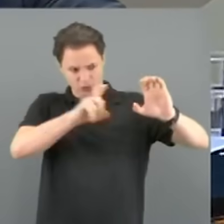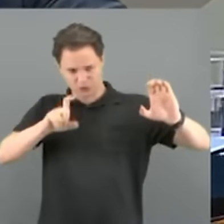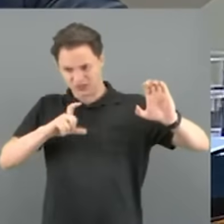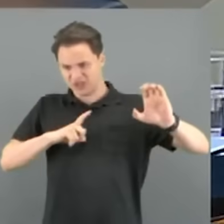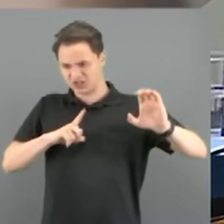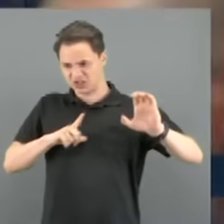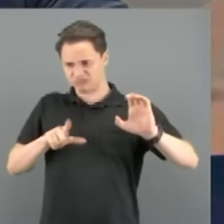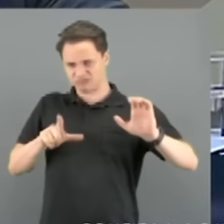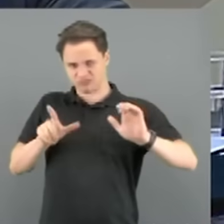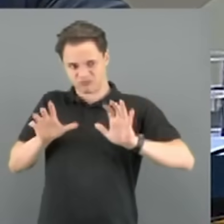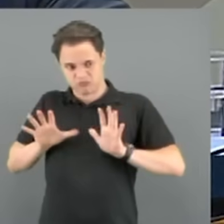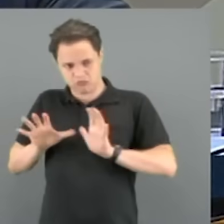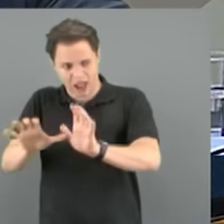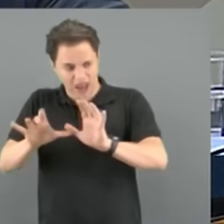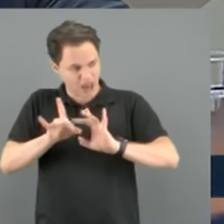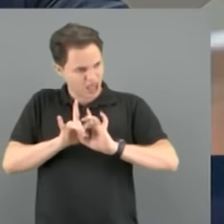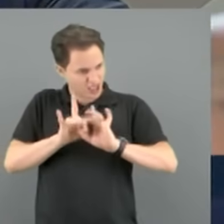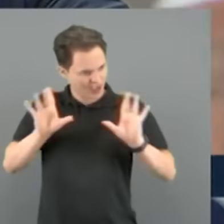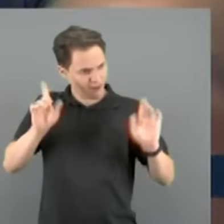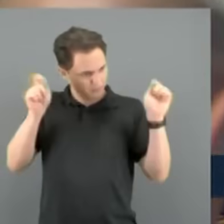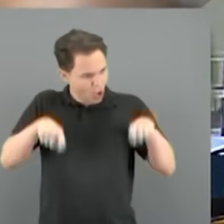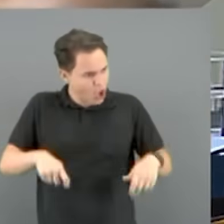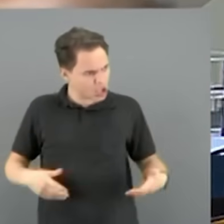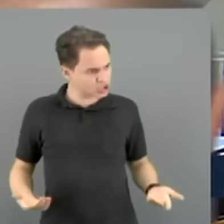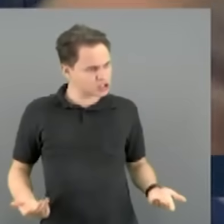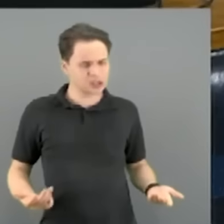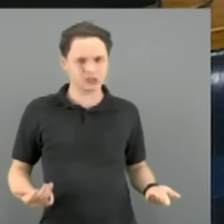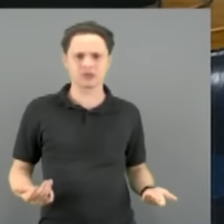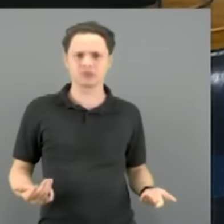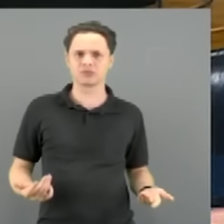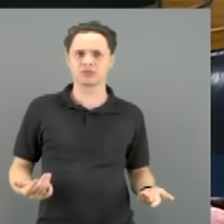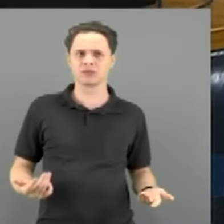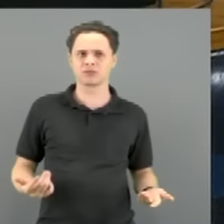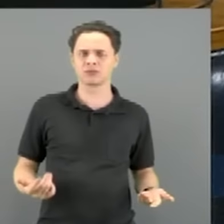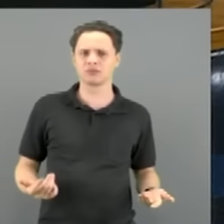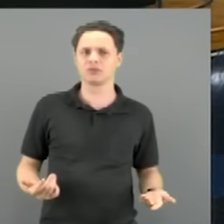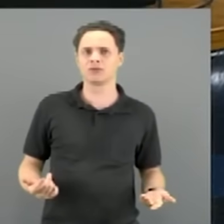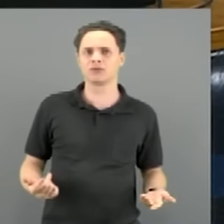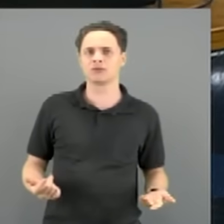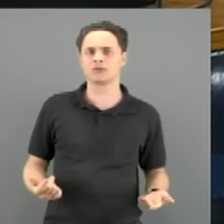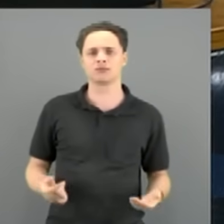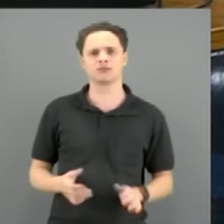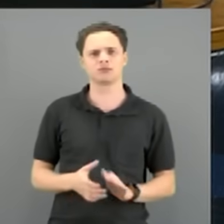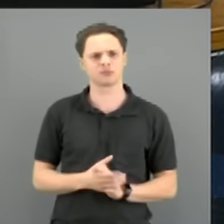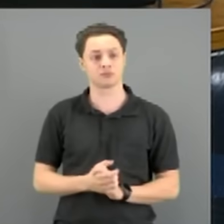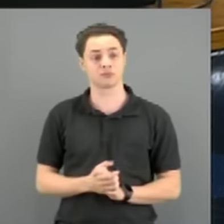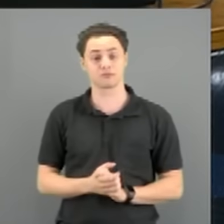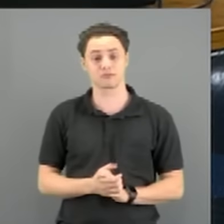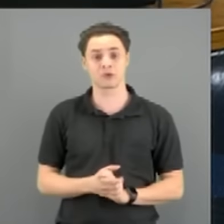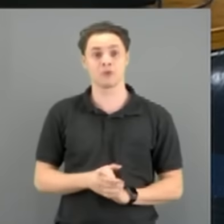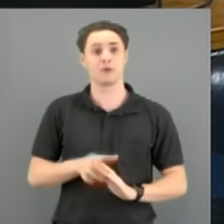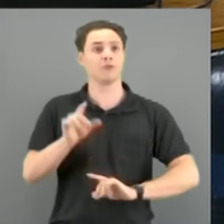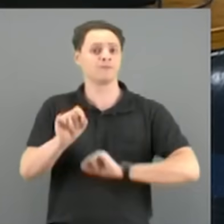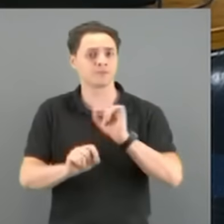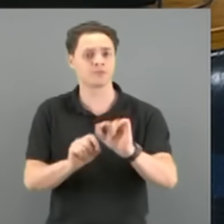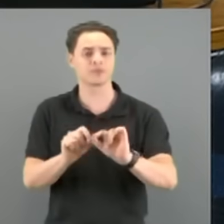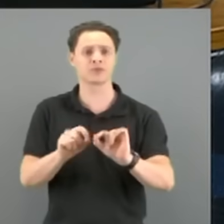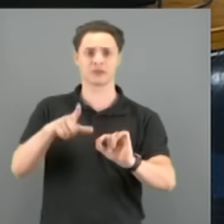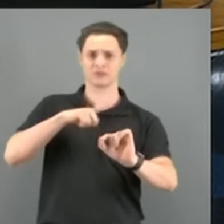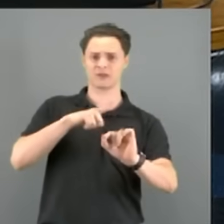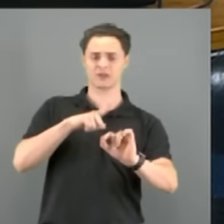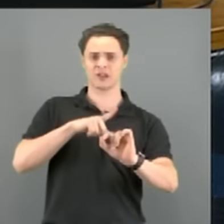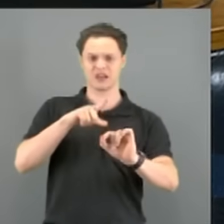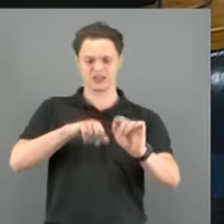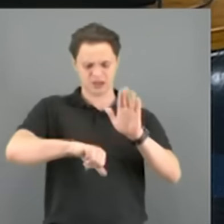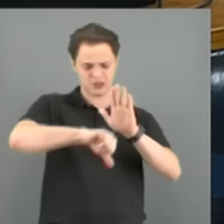Ministro a casa que pode fazer isso essa casa que nós estamos aqui o que há de crime nesse